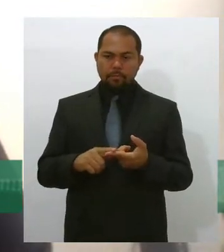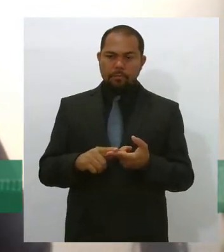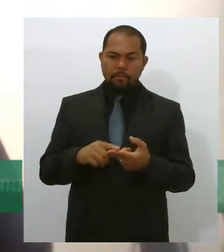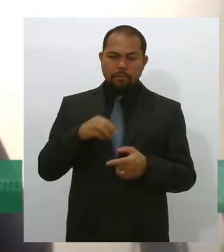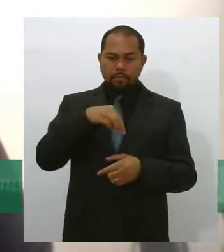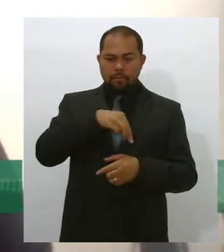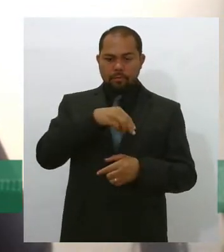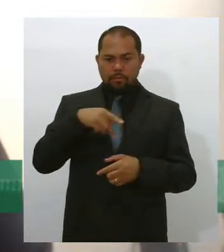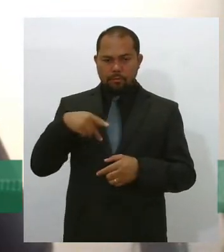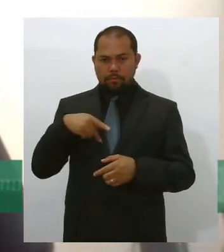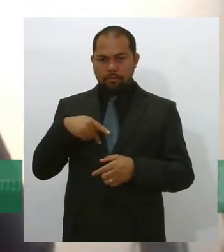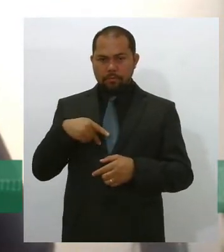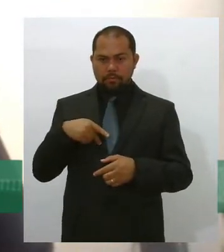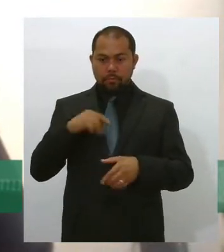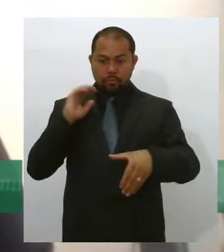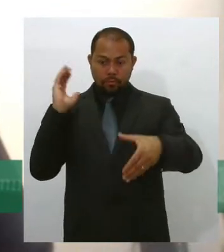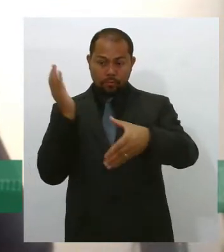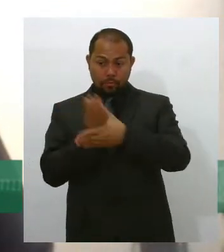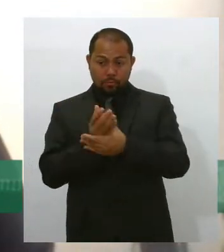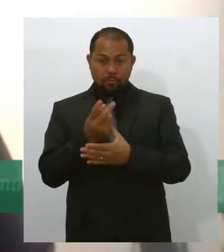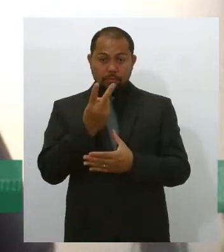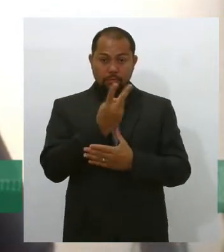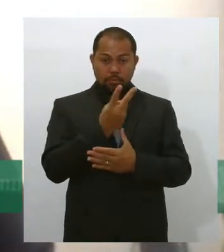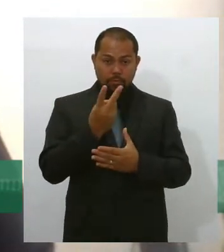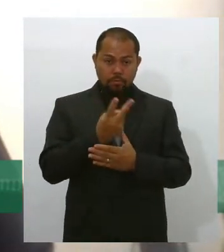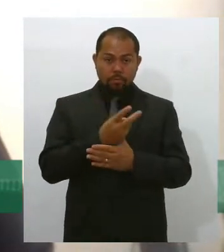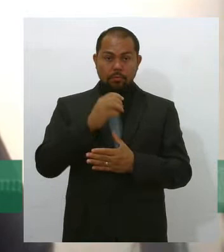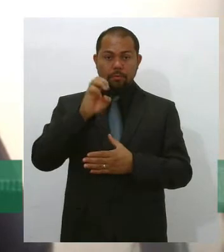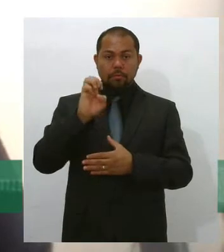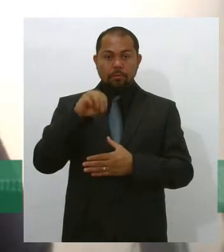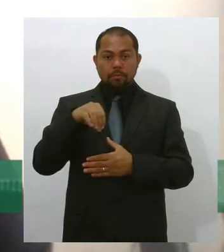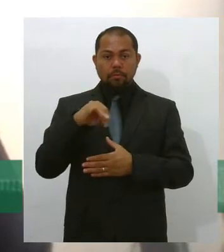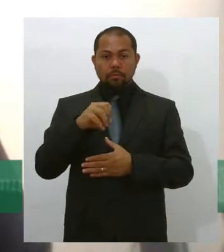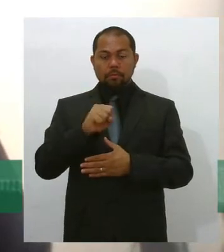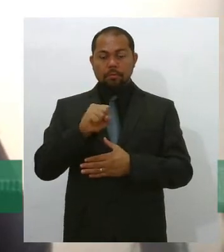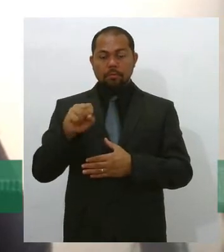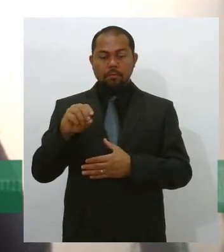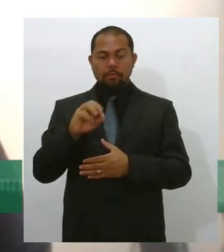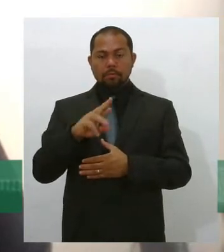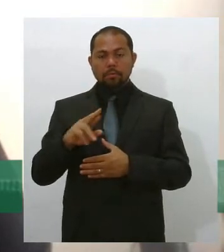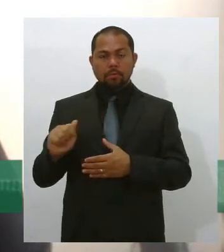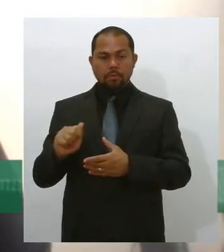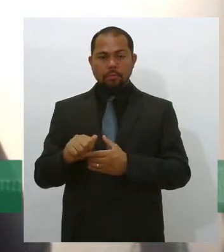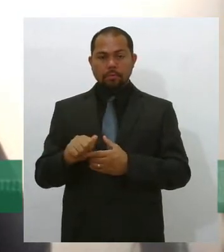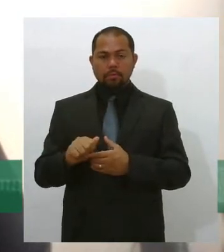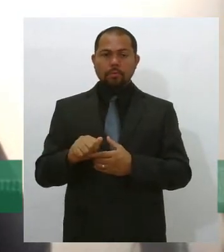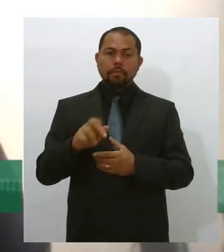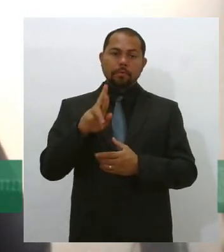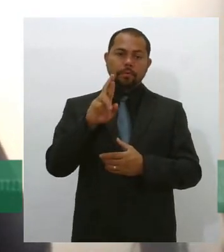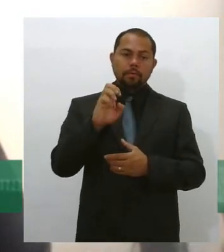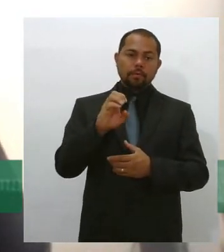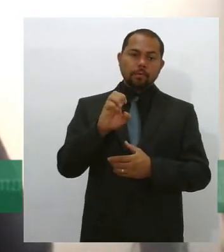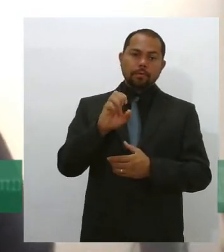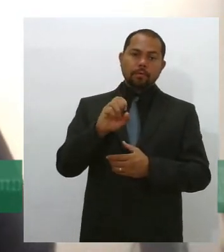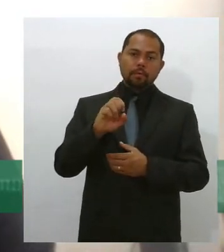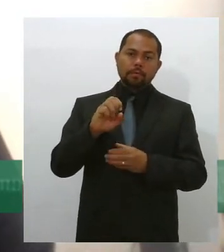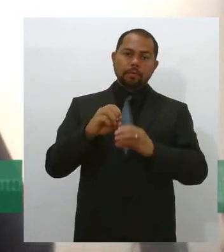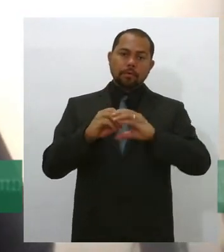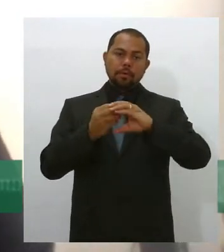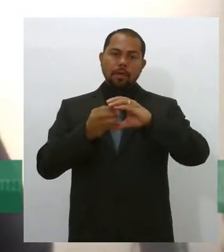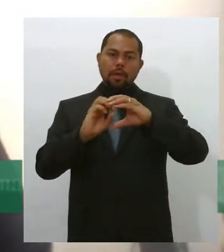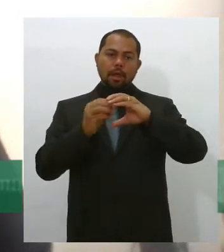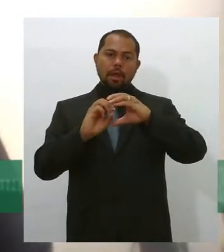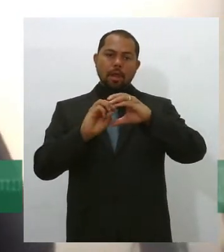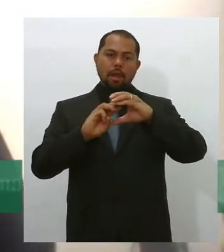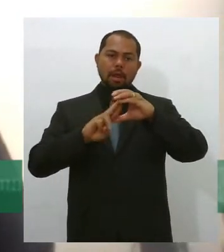duas emissoras é de Televisão ao a TV Record a TV Bandeirantes